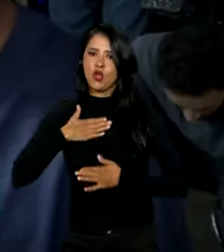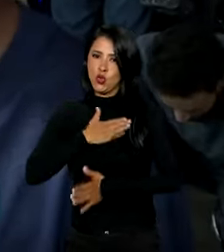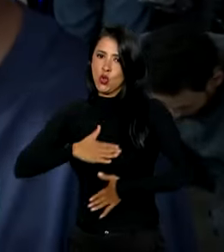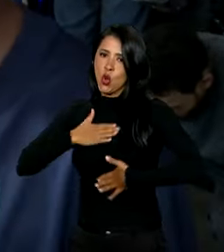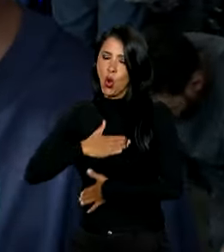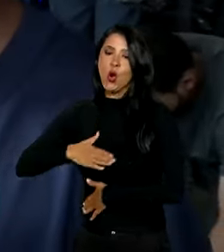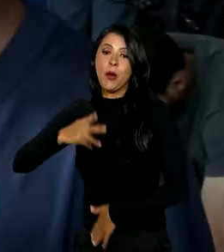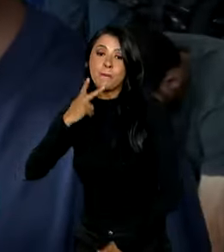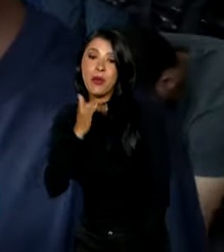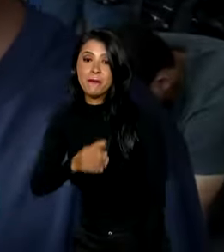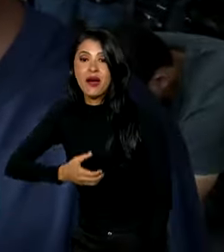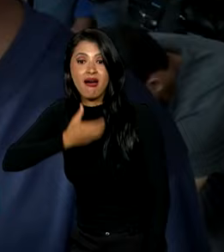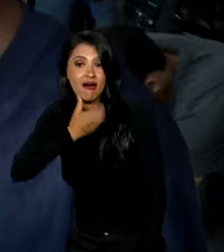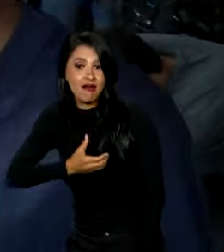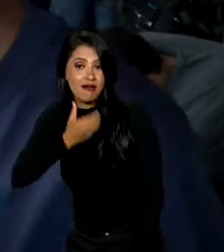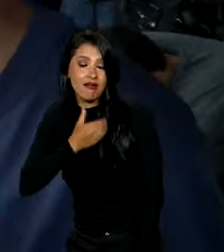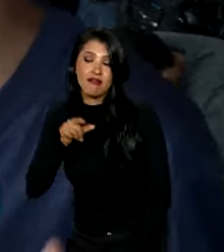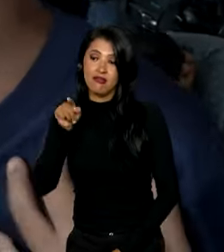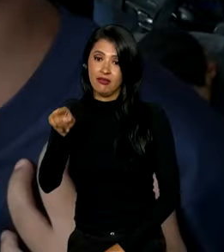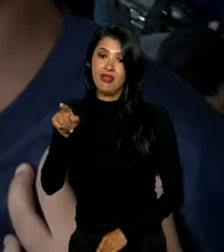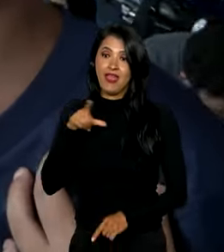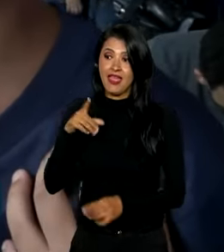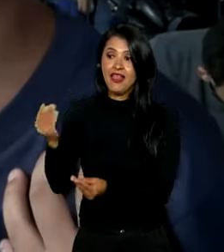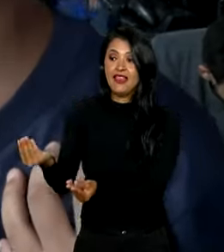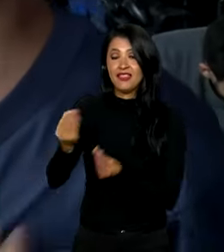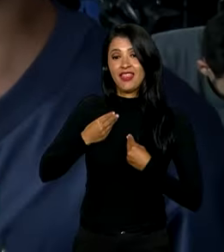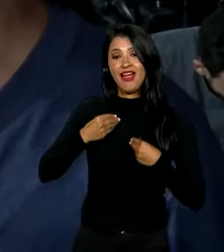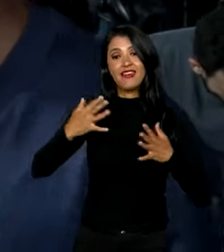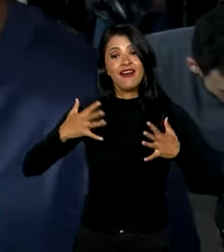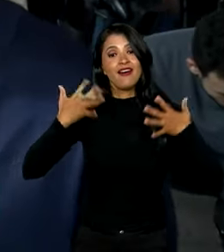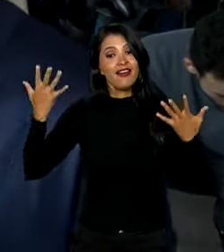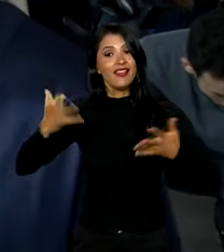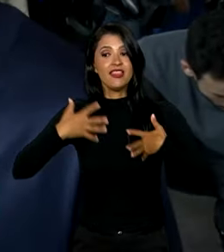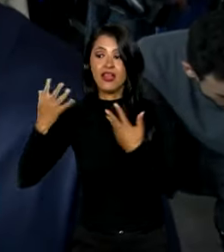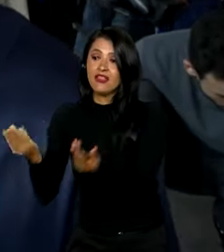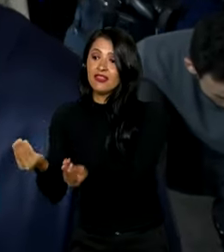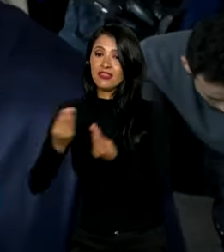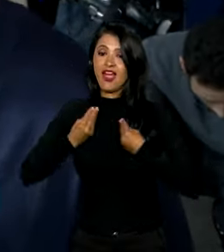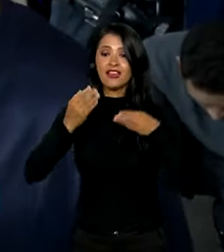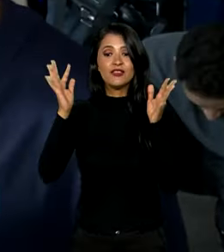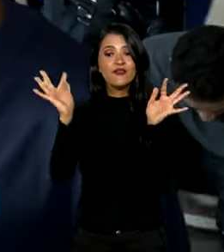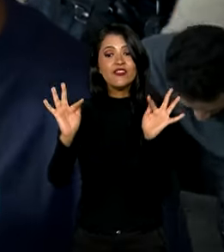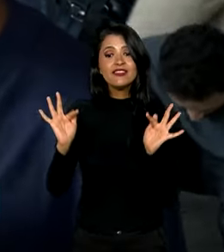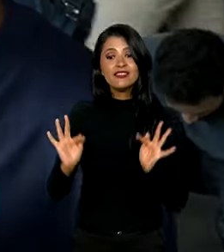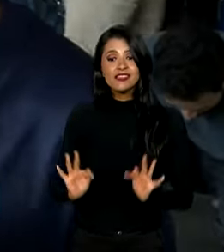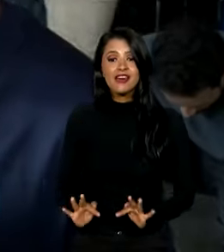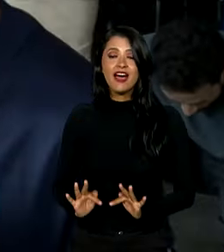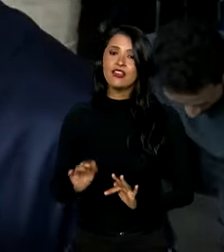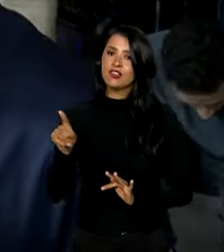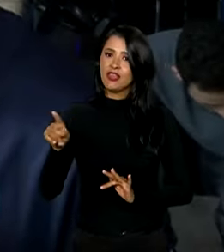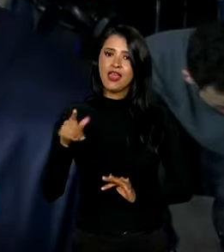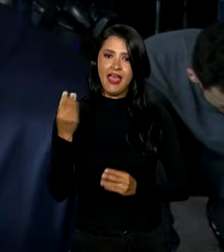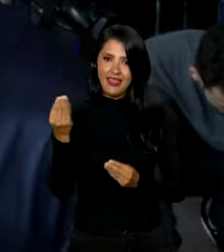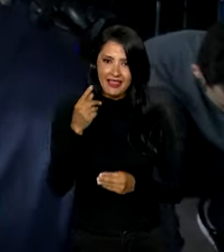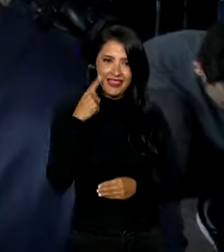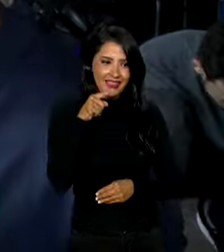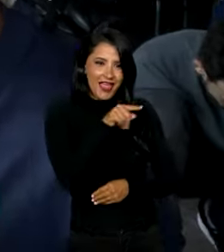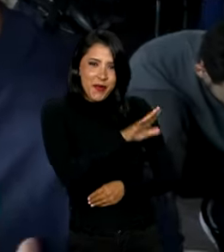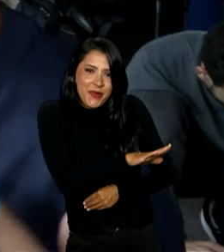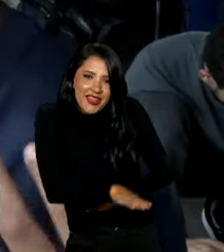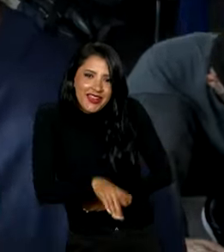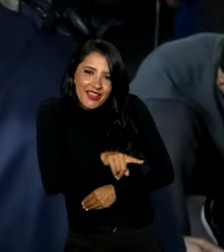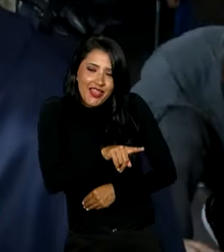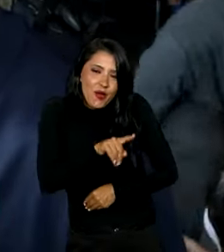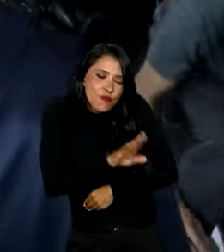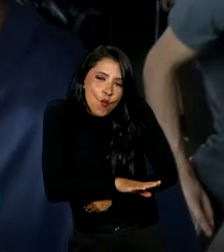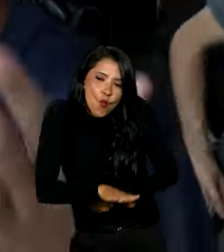O Papai Noel, ela traz alegria, traz felicidade. Não tem os pequenininhos? Os pequenininhos